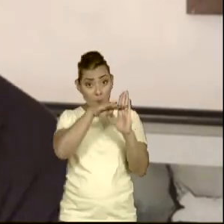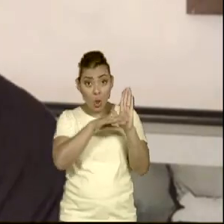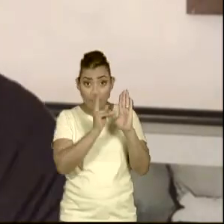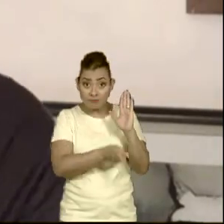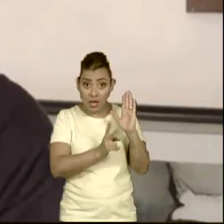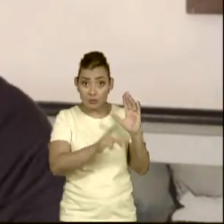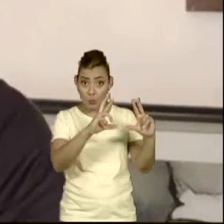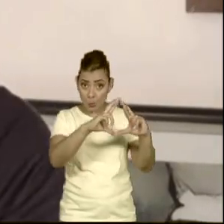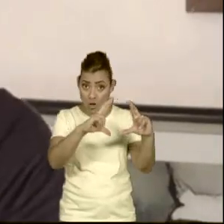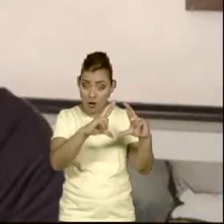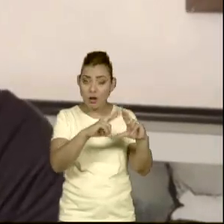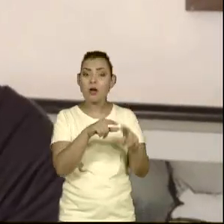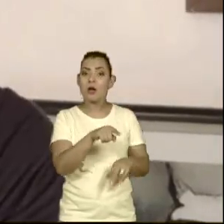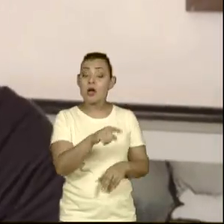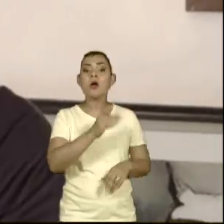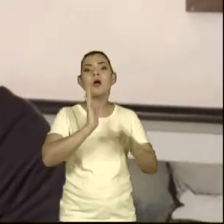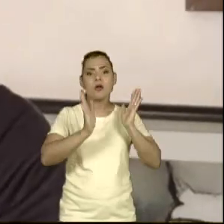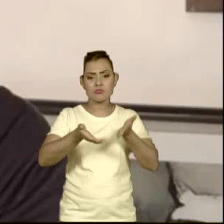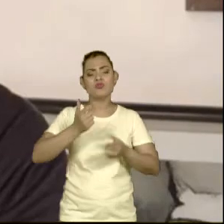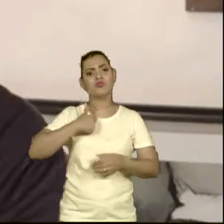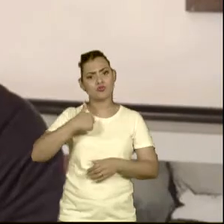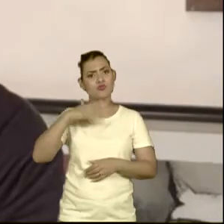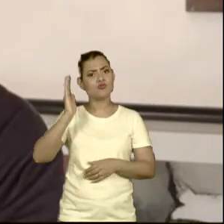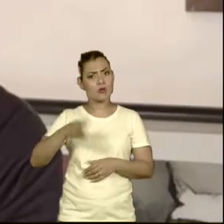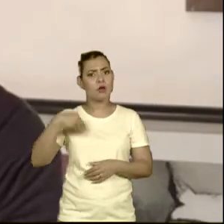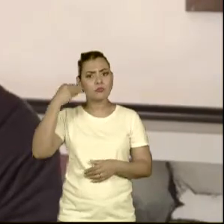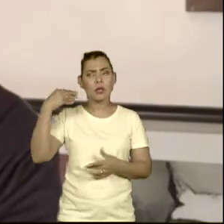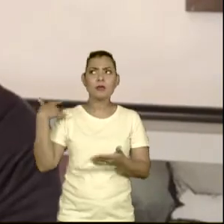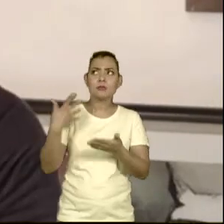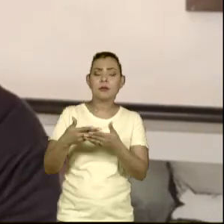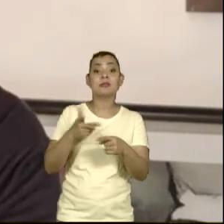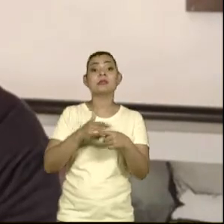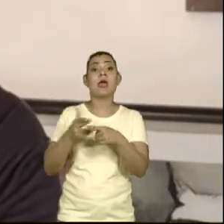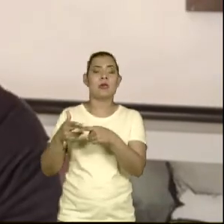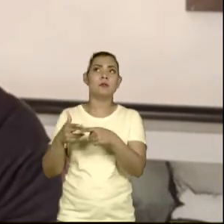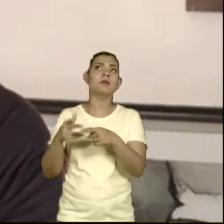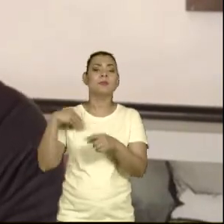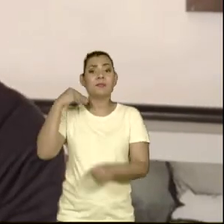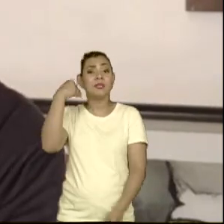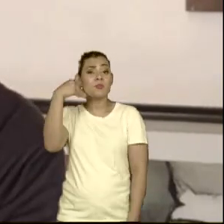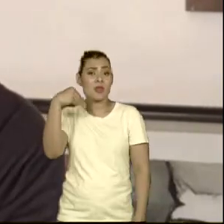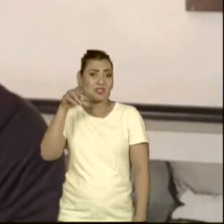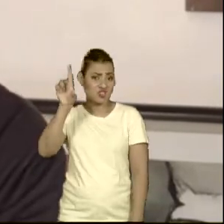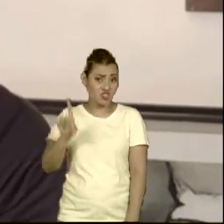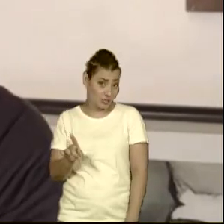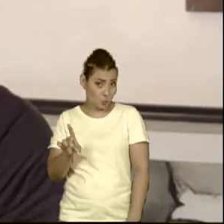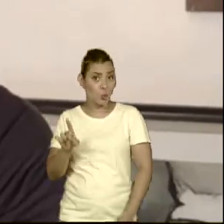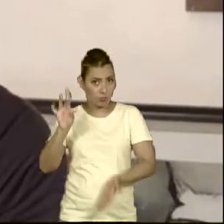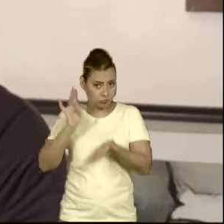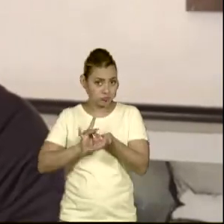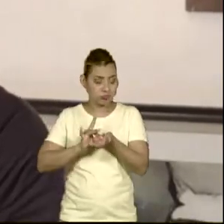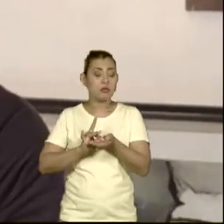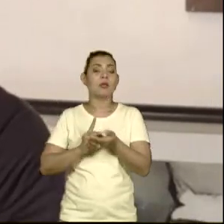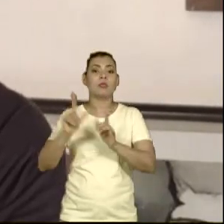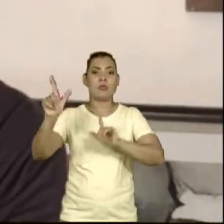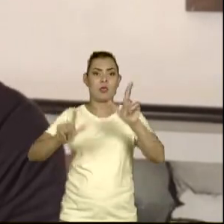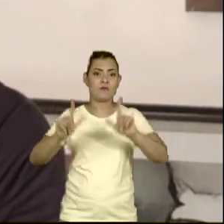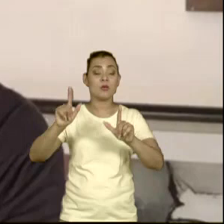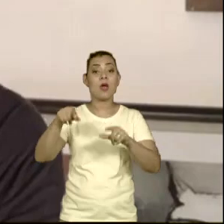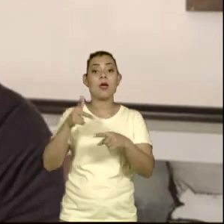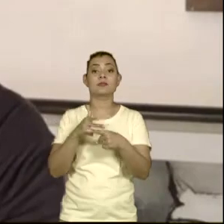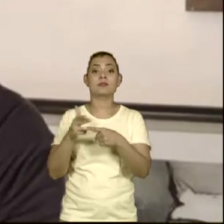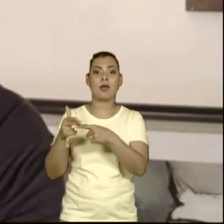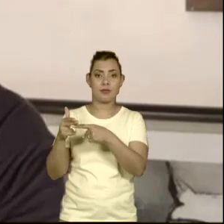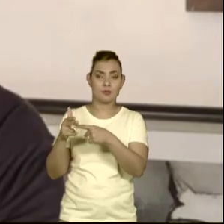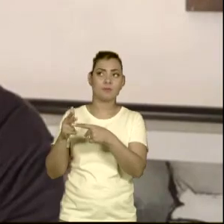eu já tinha dirigido uma série, minha primeira experiência de direção para a TV, foi